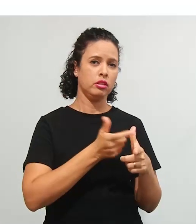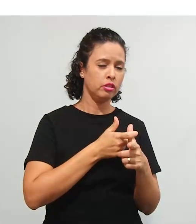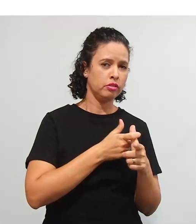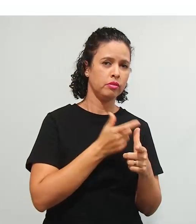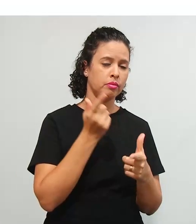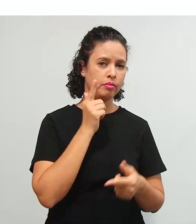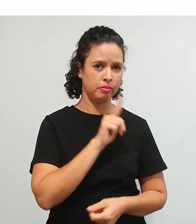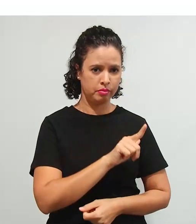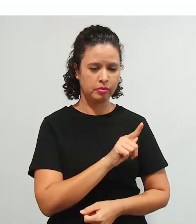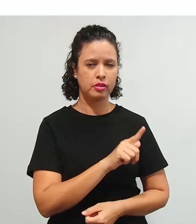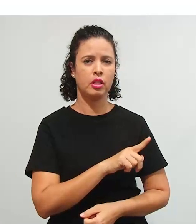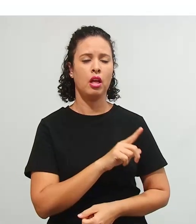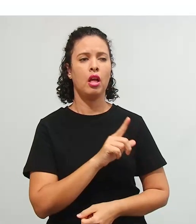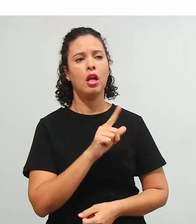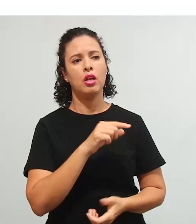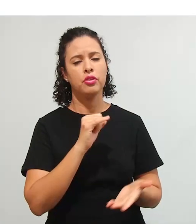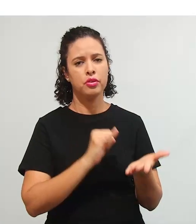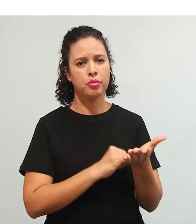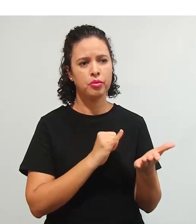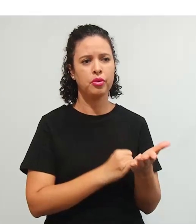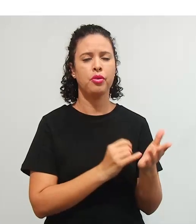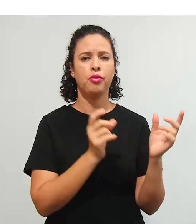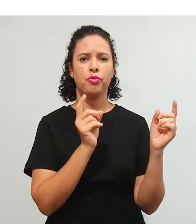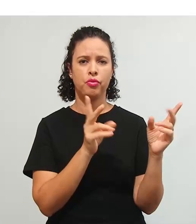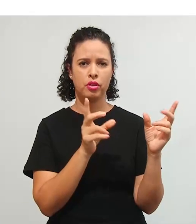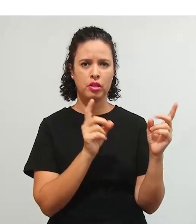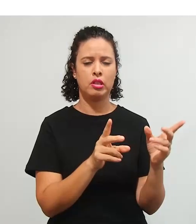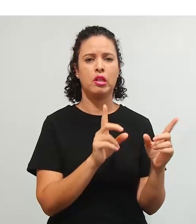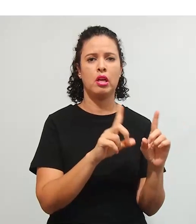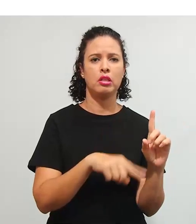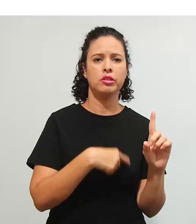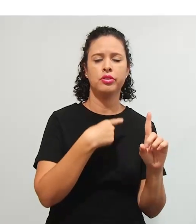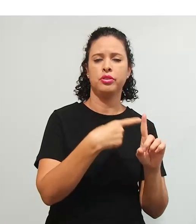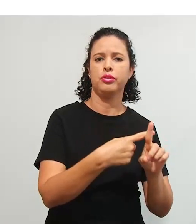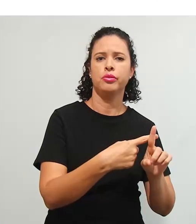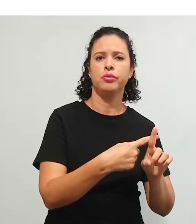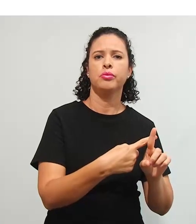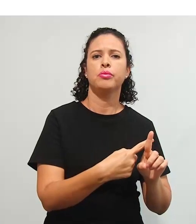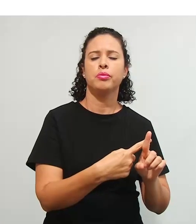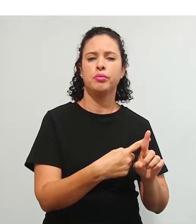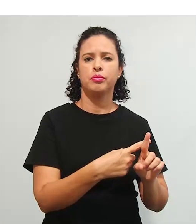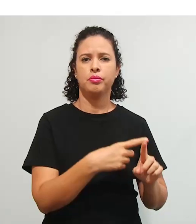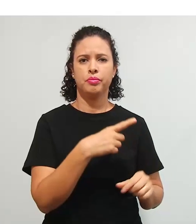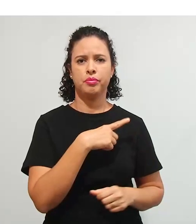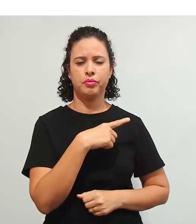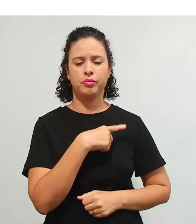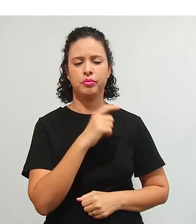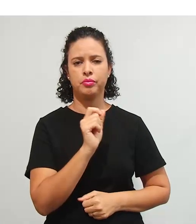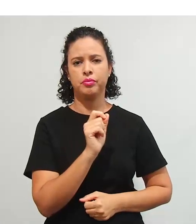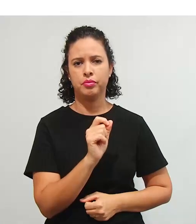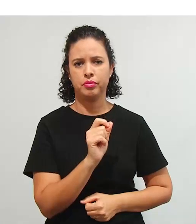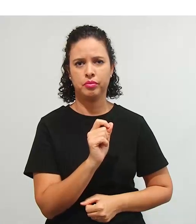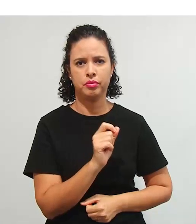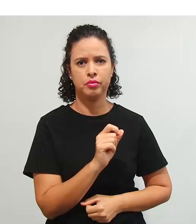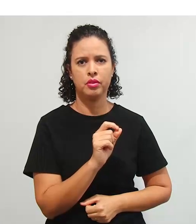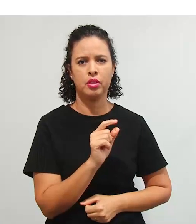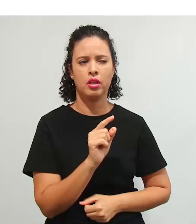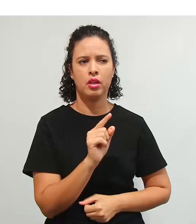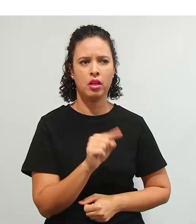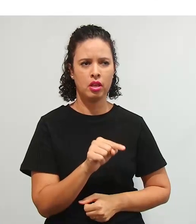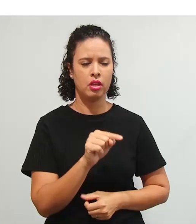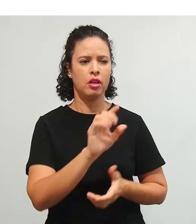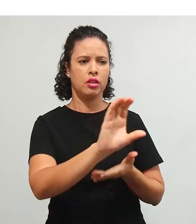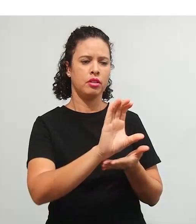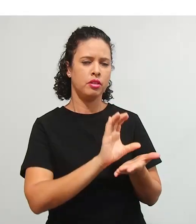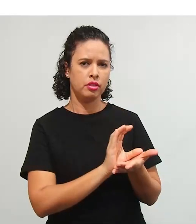as concessões, vendas de ativos, certo? Aí nós temos receitas